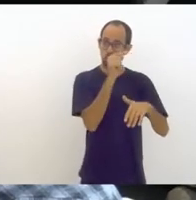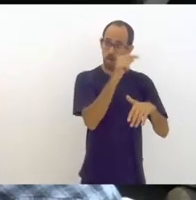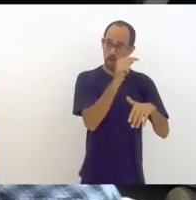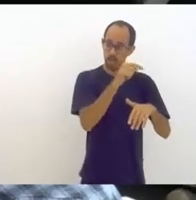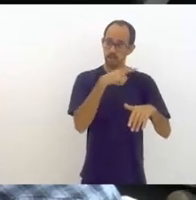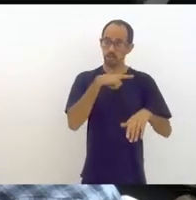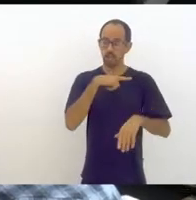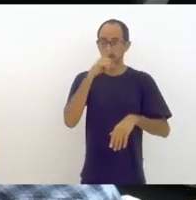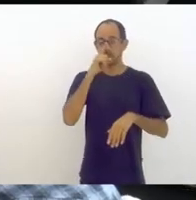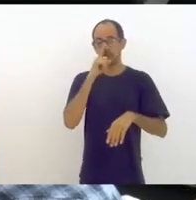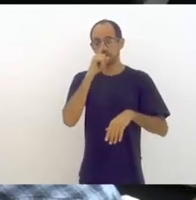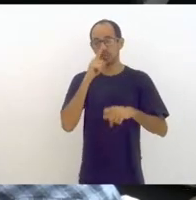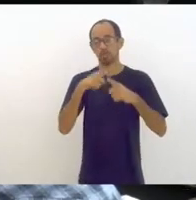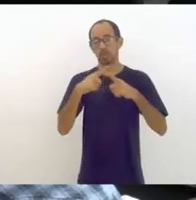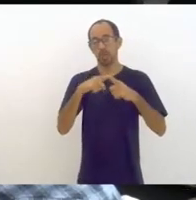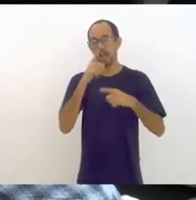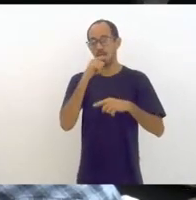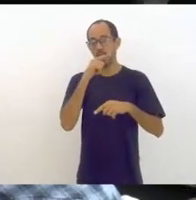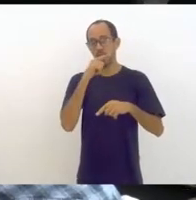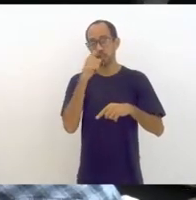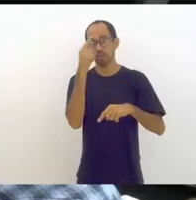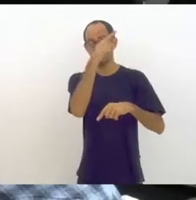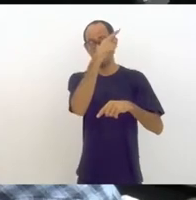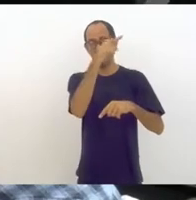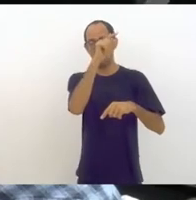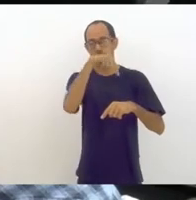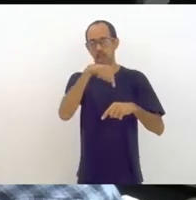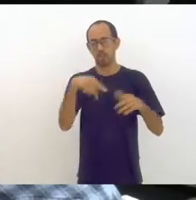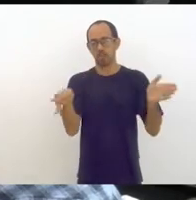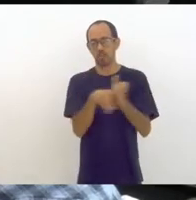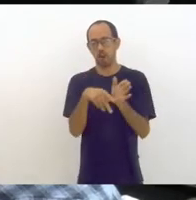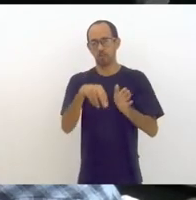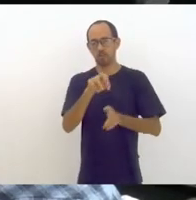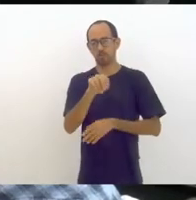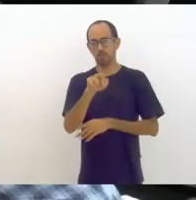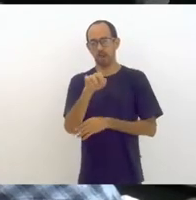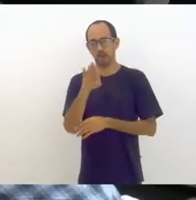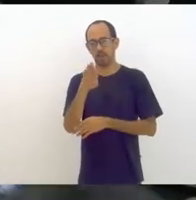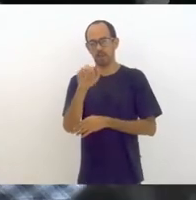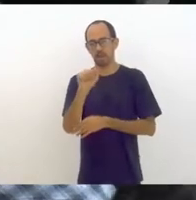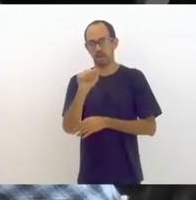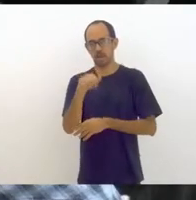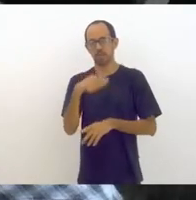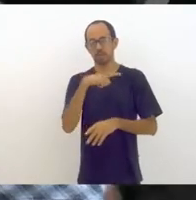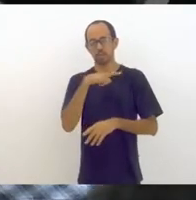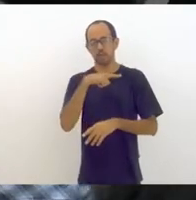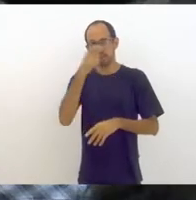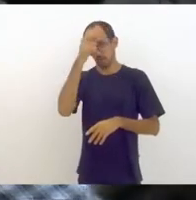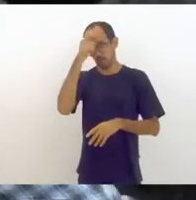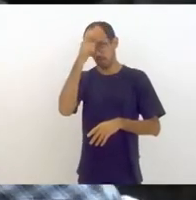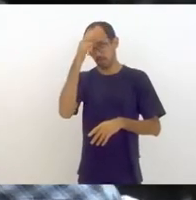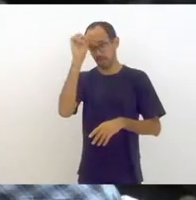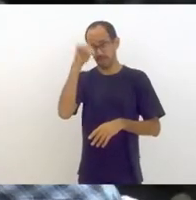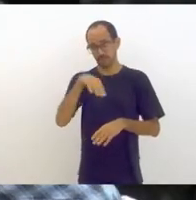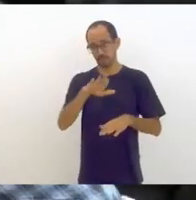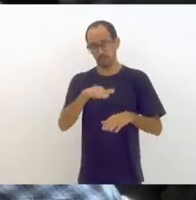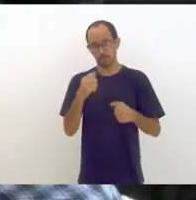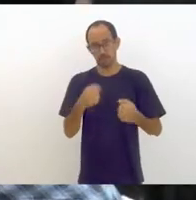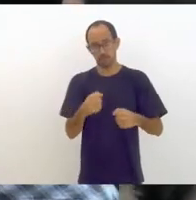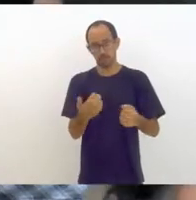sim, porque a água que vem para cá é do Paraíba. A gente sai, tem essa consciência. Mas a gente tem que buscar o